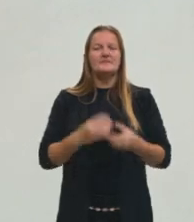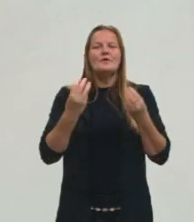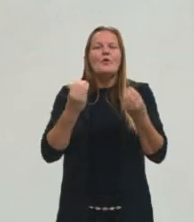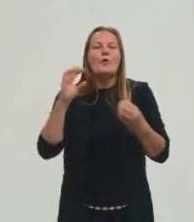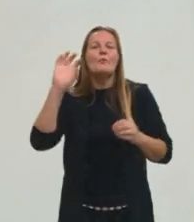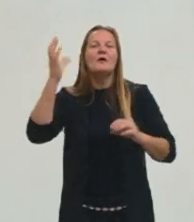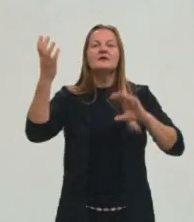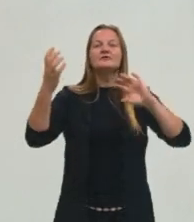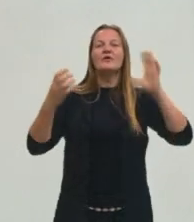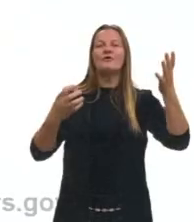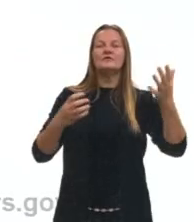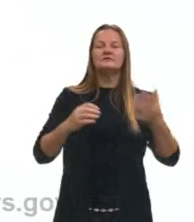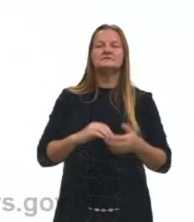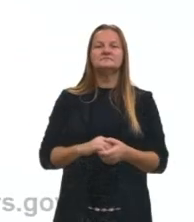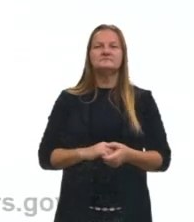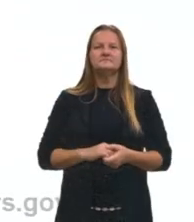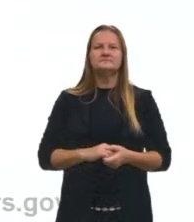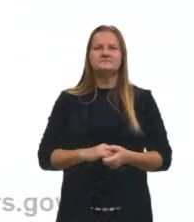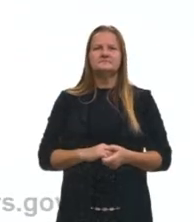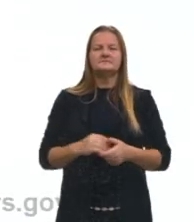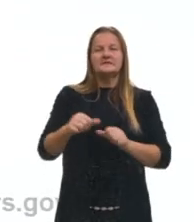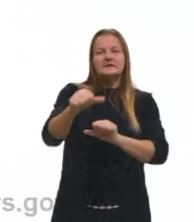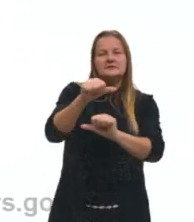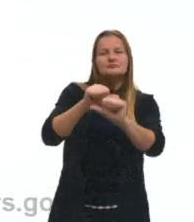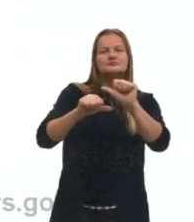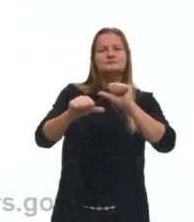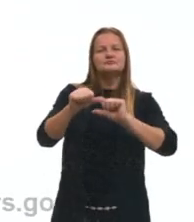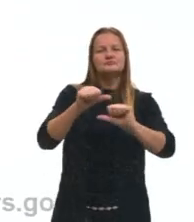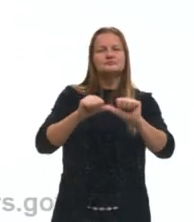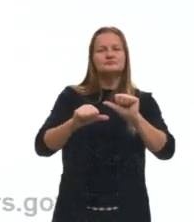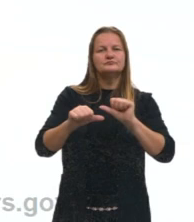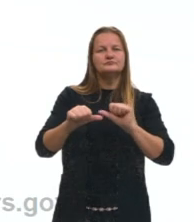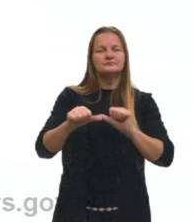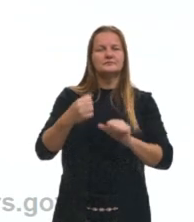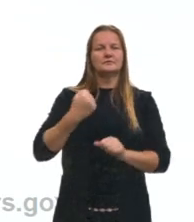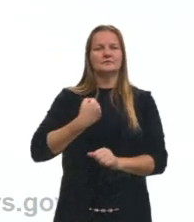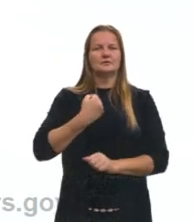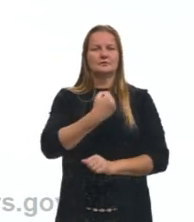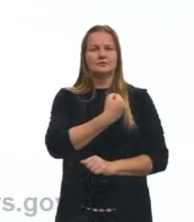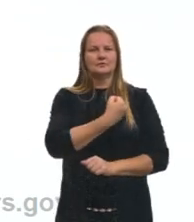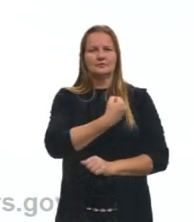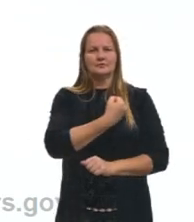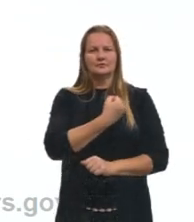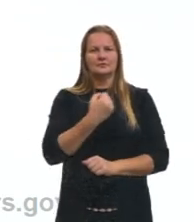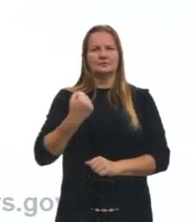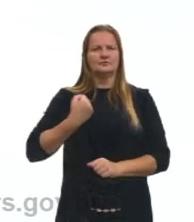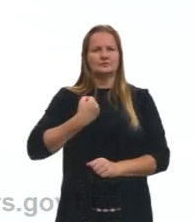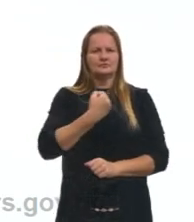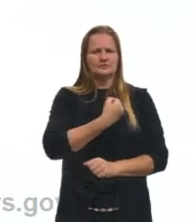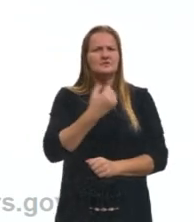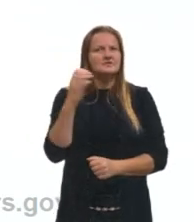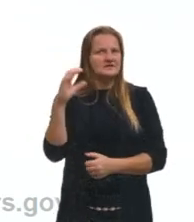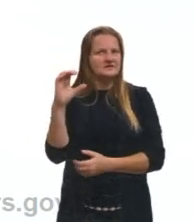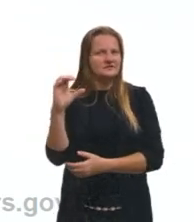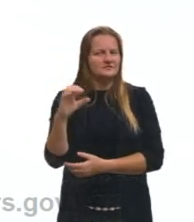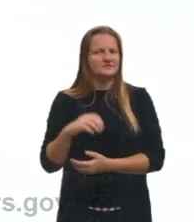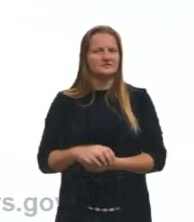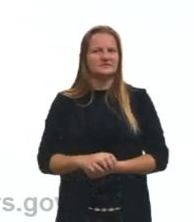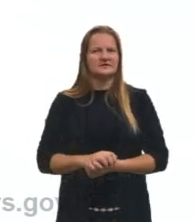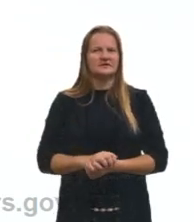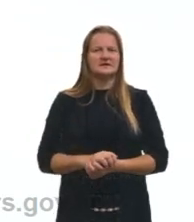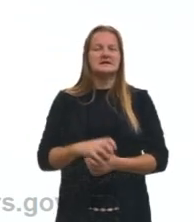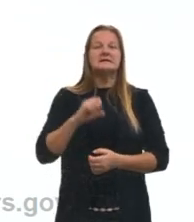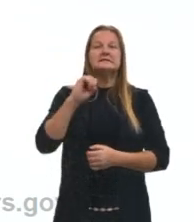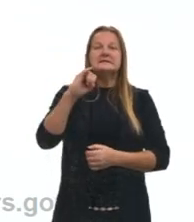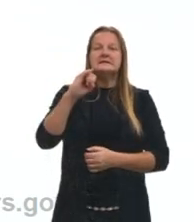gente resolve se eu quero transformar um número em notação científica assim